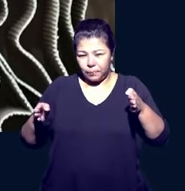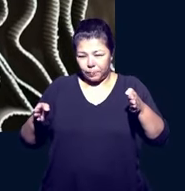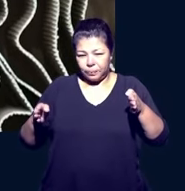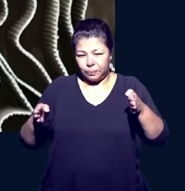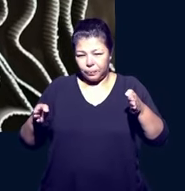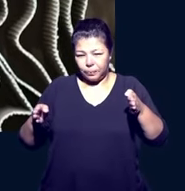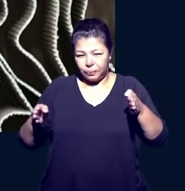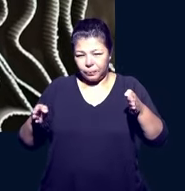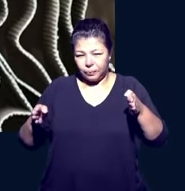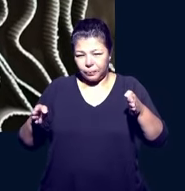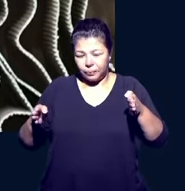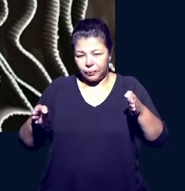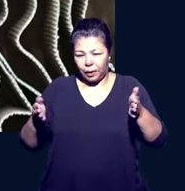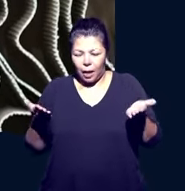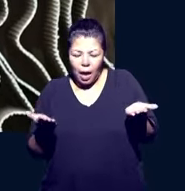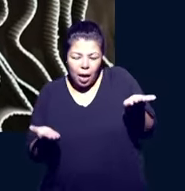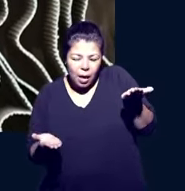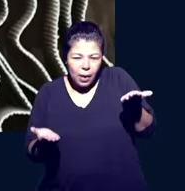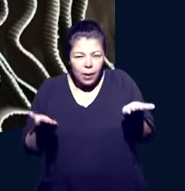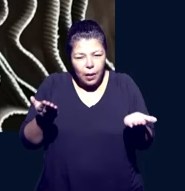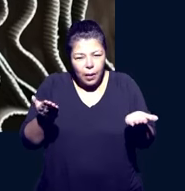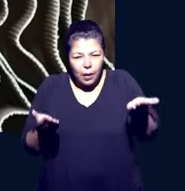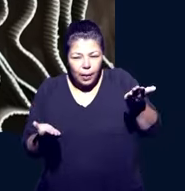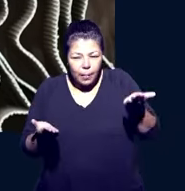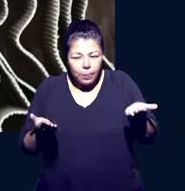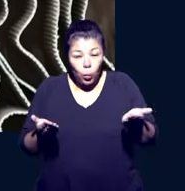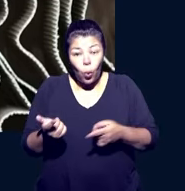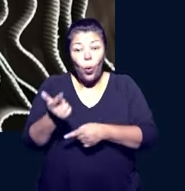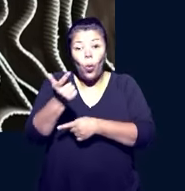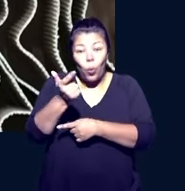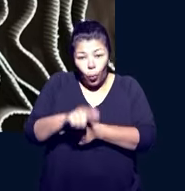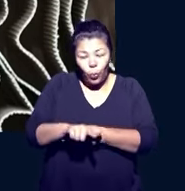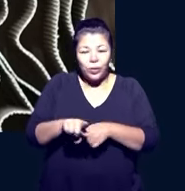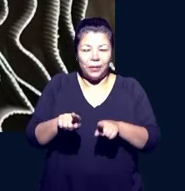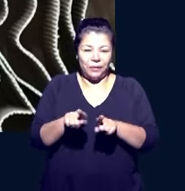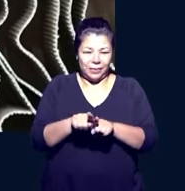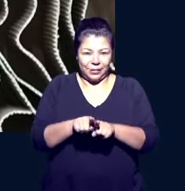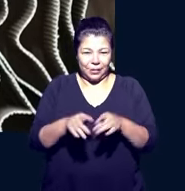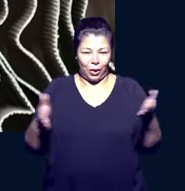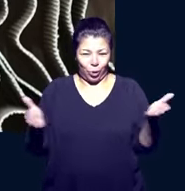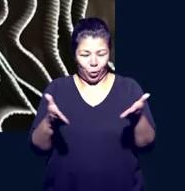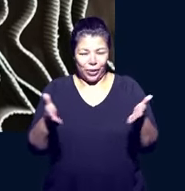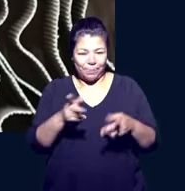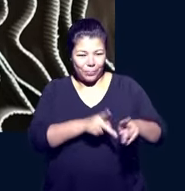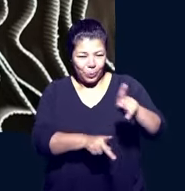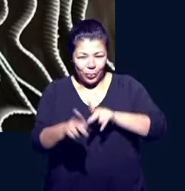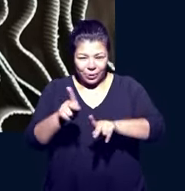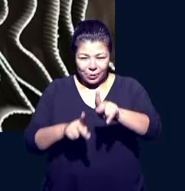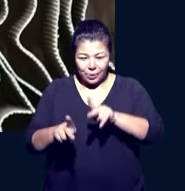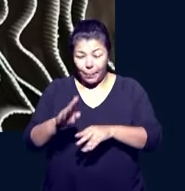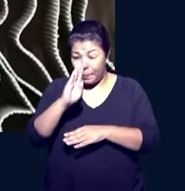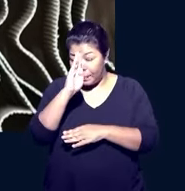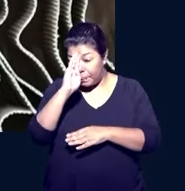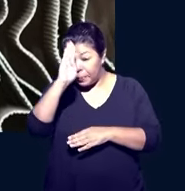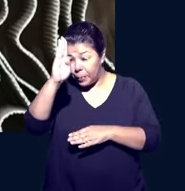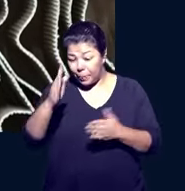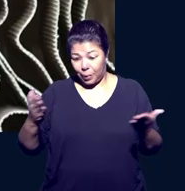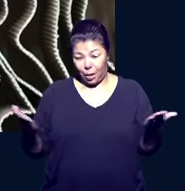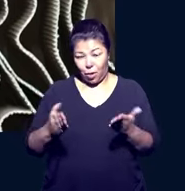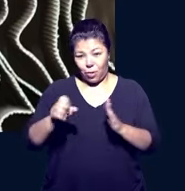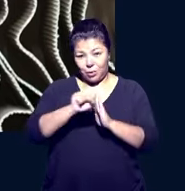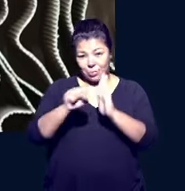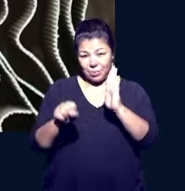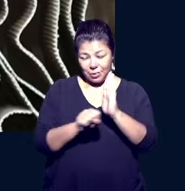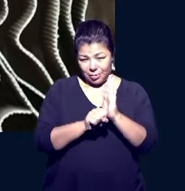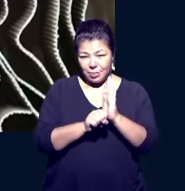de reequilíbrio institucional principalmente neste século no século XX o